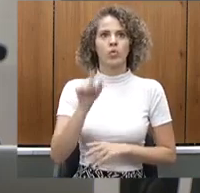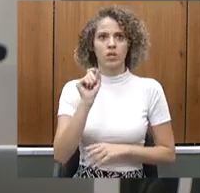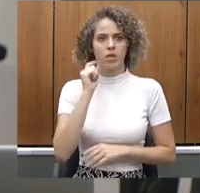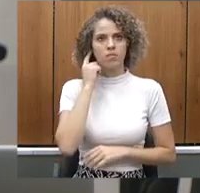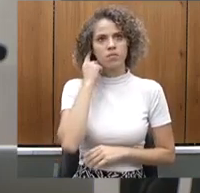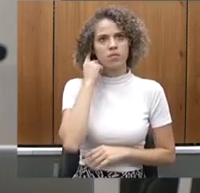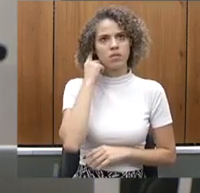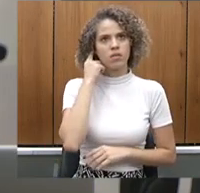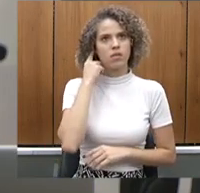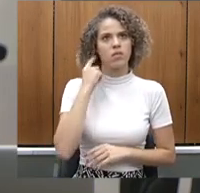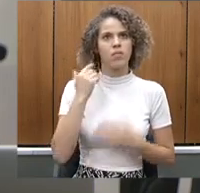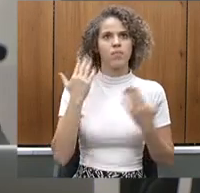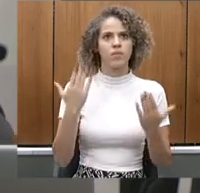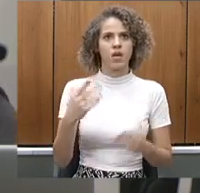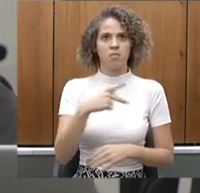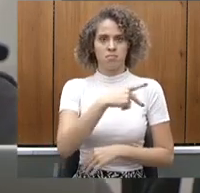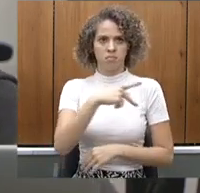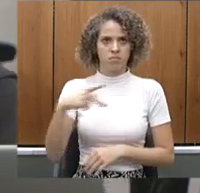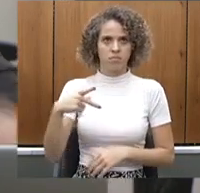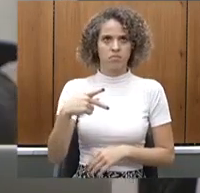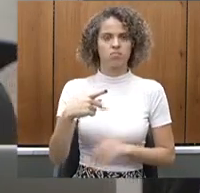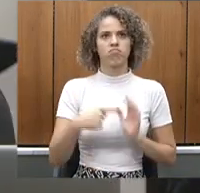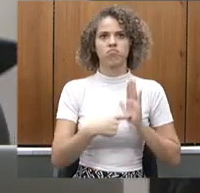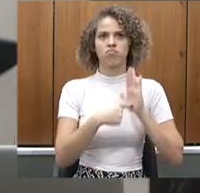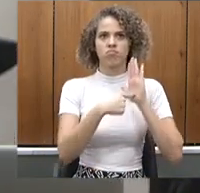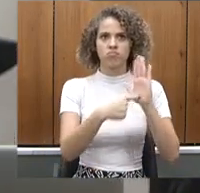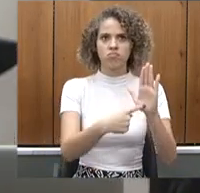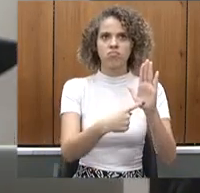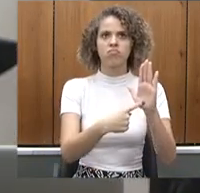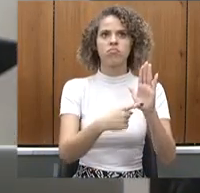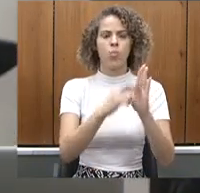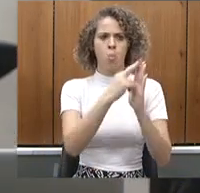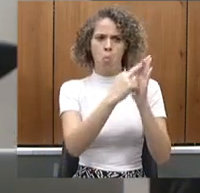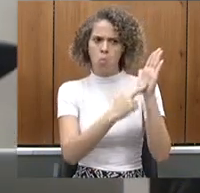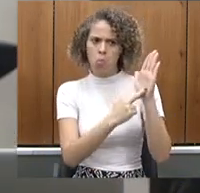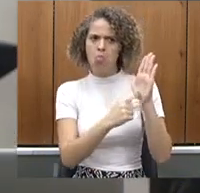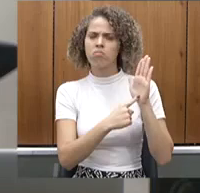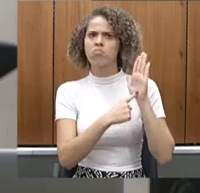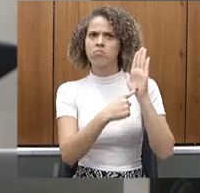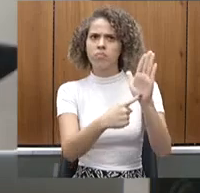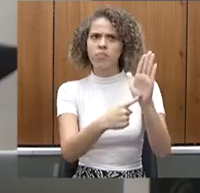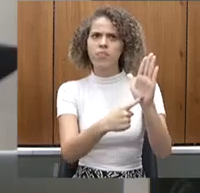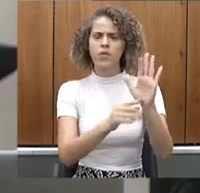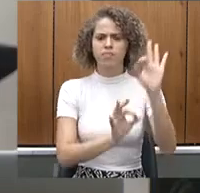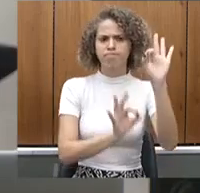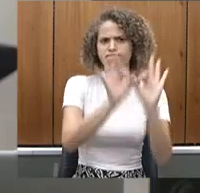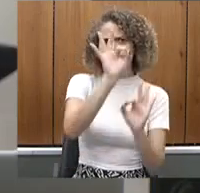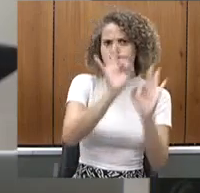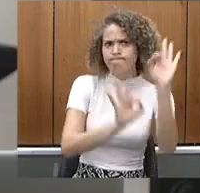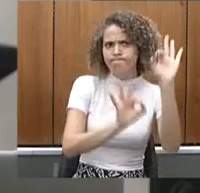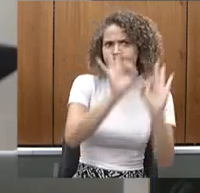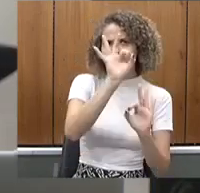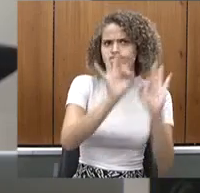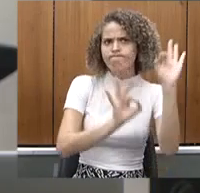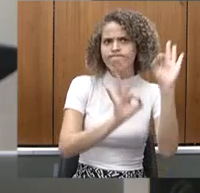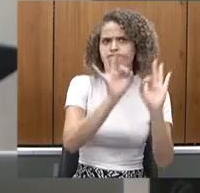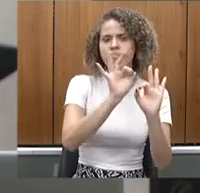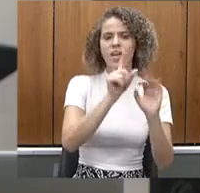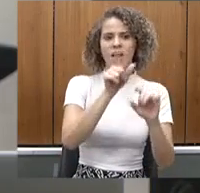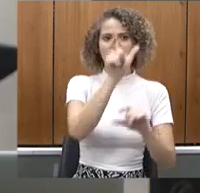um presidente dessa comissão Considerando o relatório elaborado aqui pela nossa